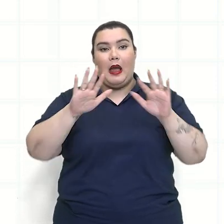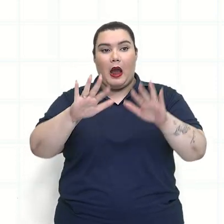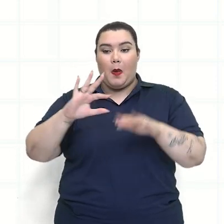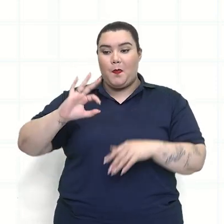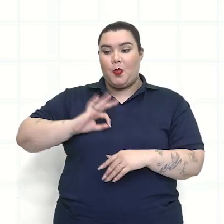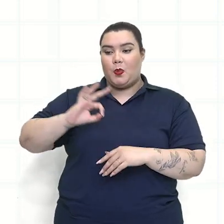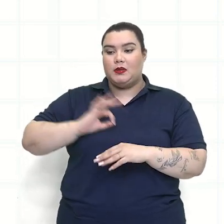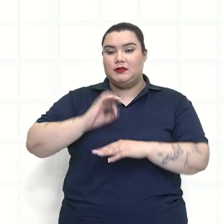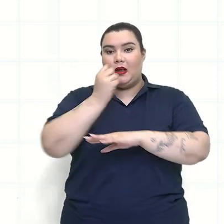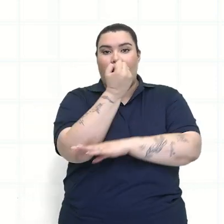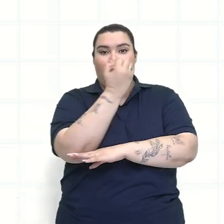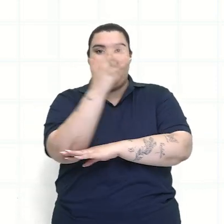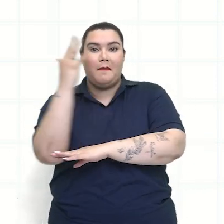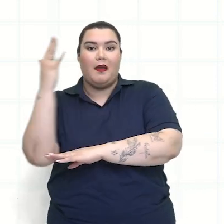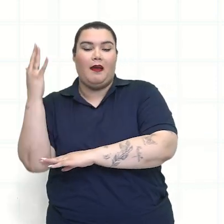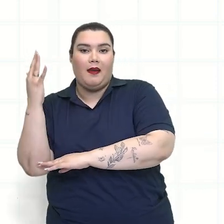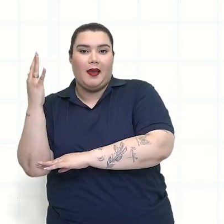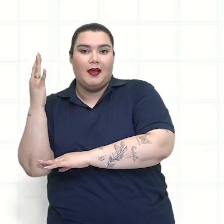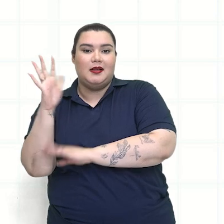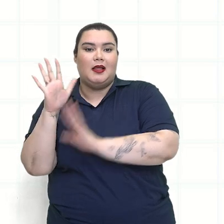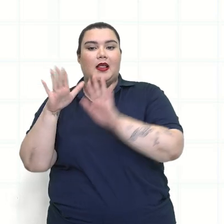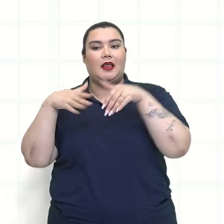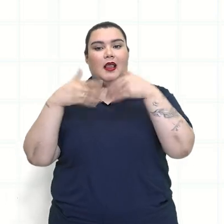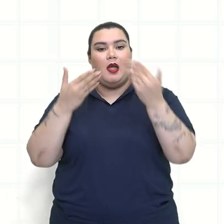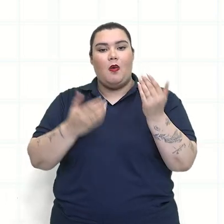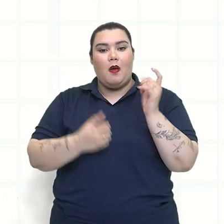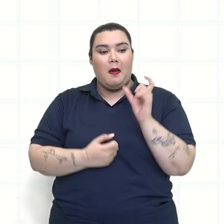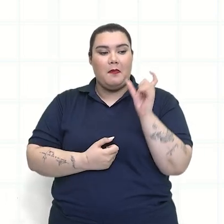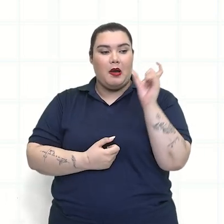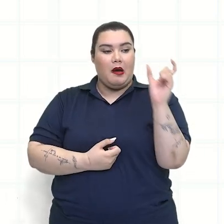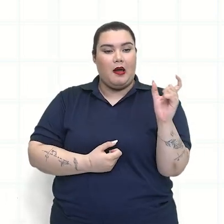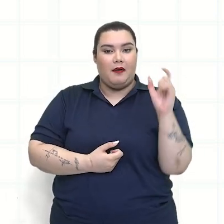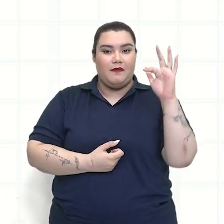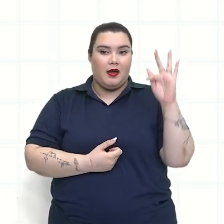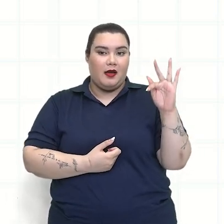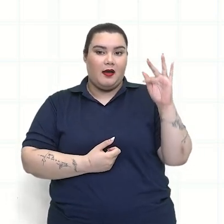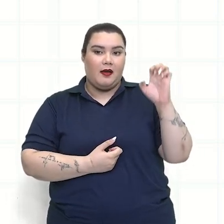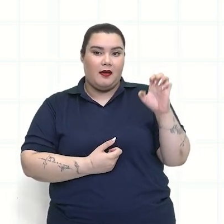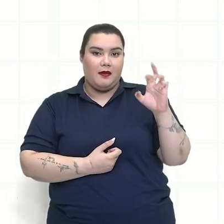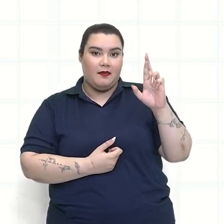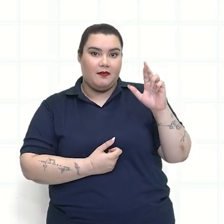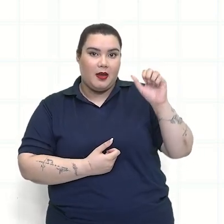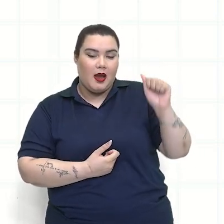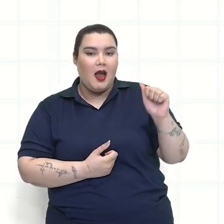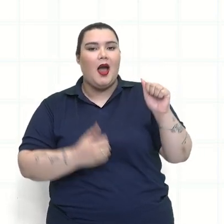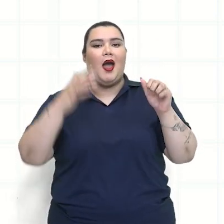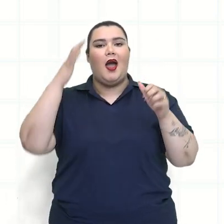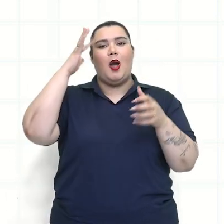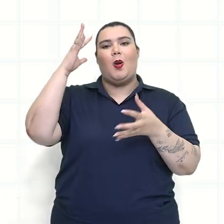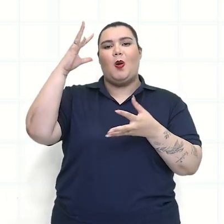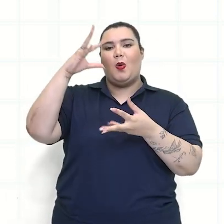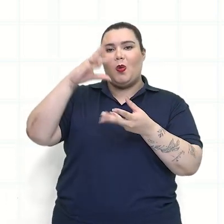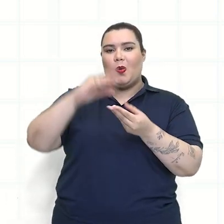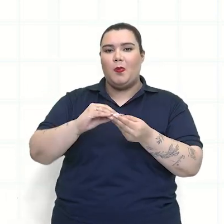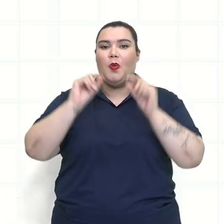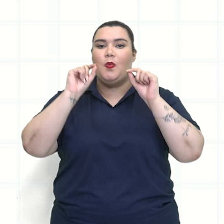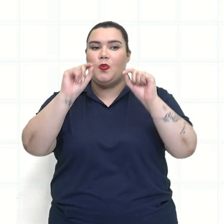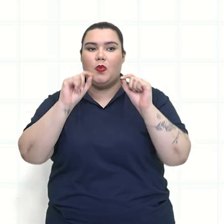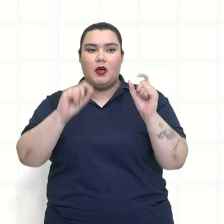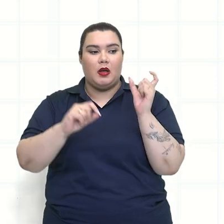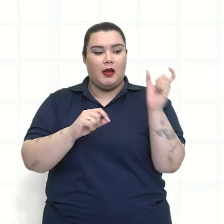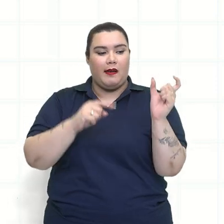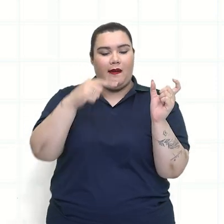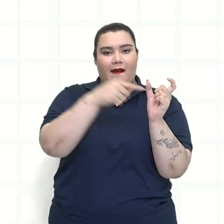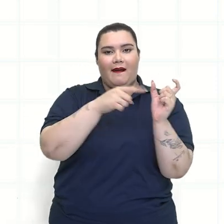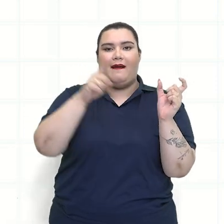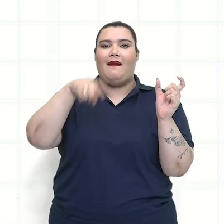policiais ambientais, então, isso aqui fez com que eu identificasse, né,